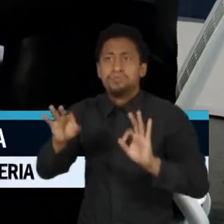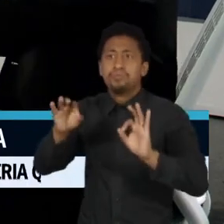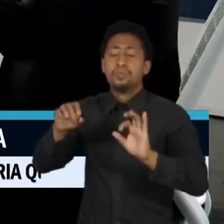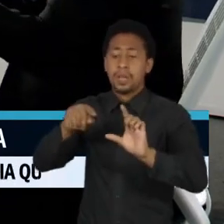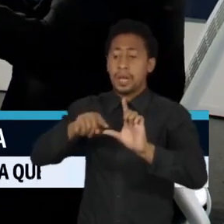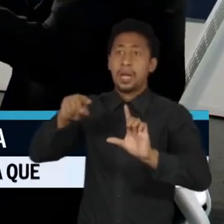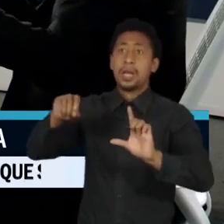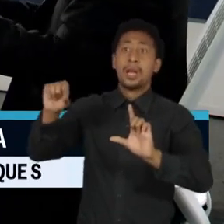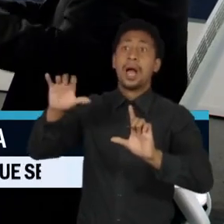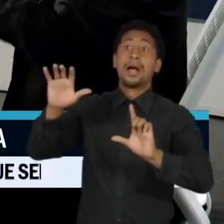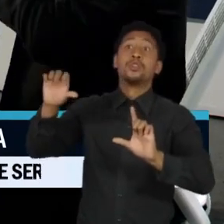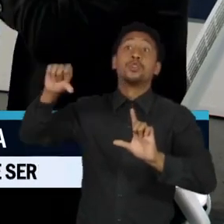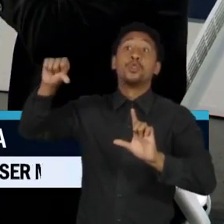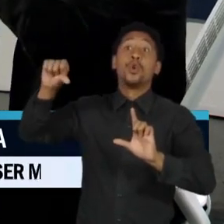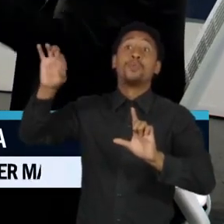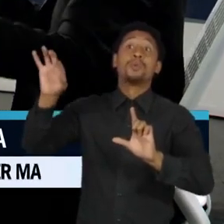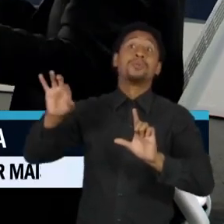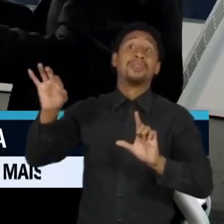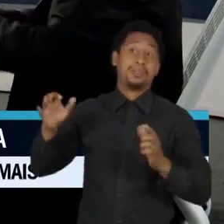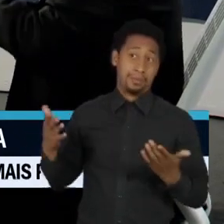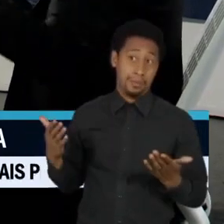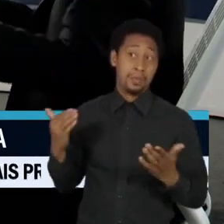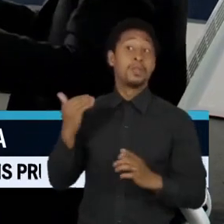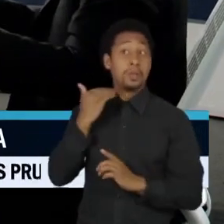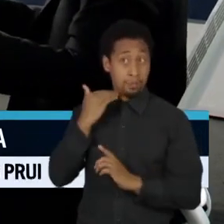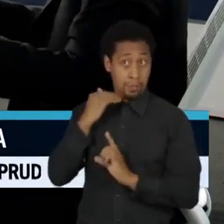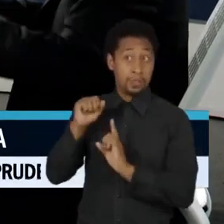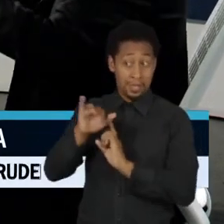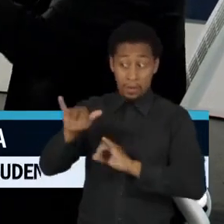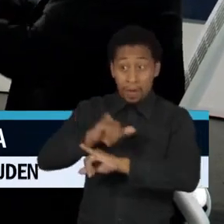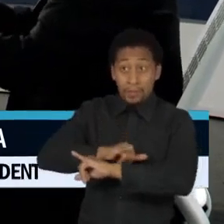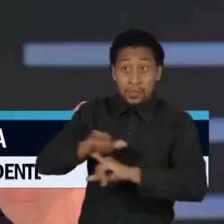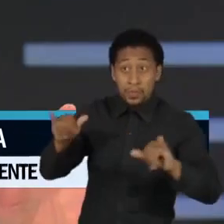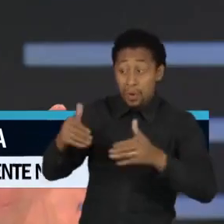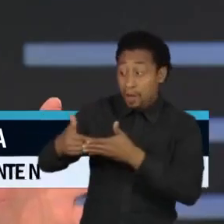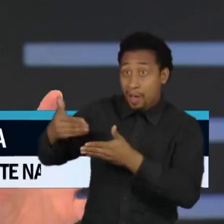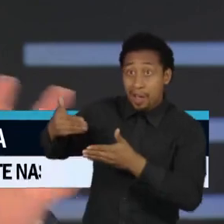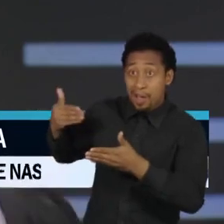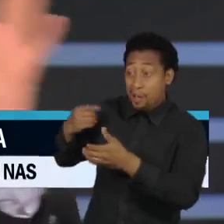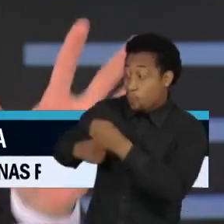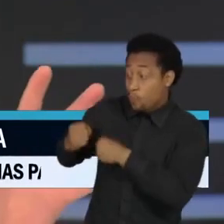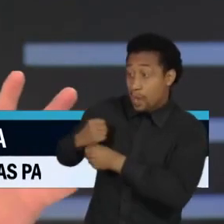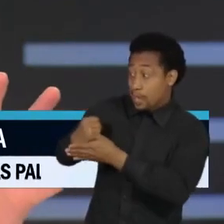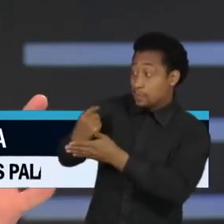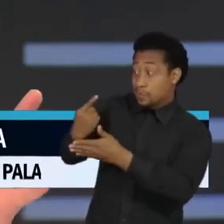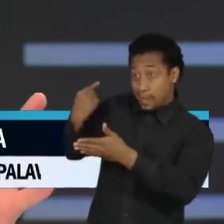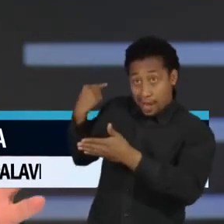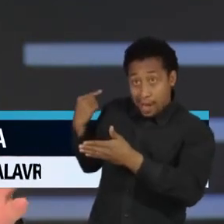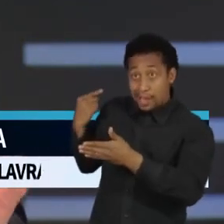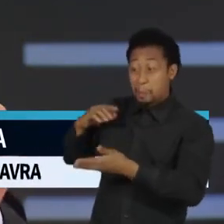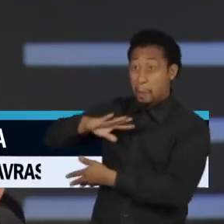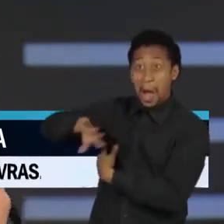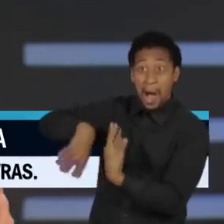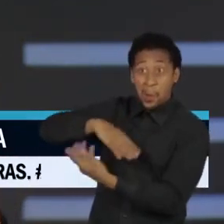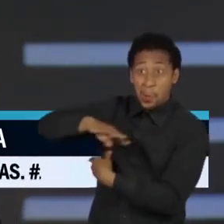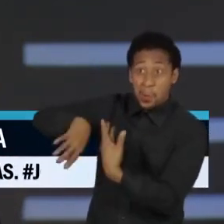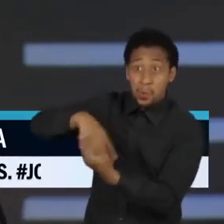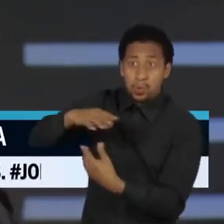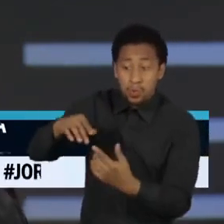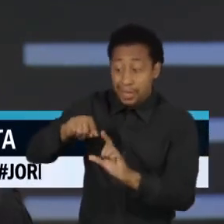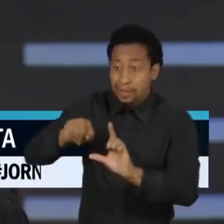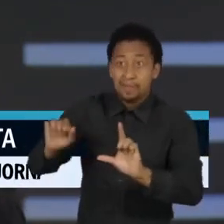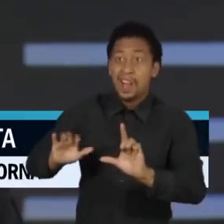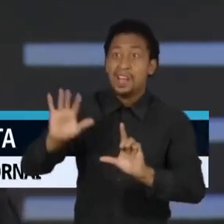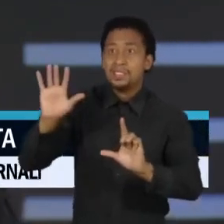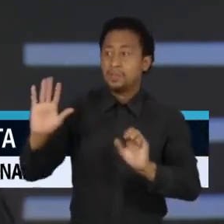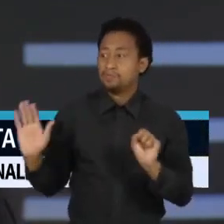inflação real não é essa aí não, porque o cara no ano passado fez tanta bagunça que está tirando um pouco o foco. E também é